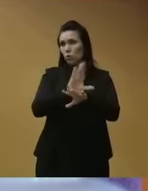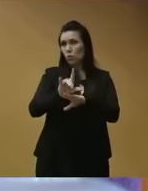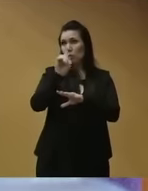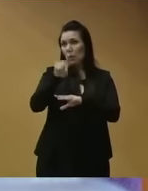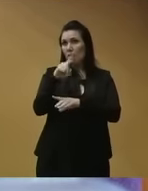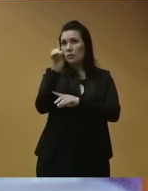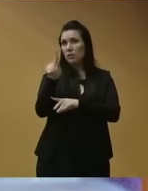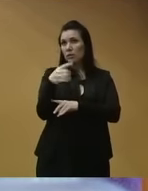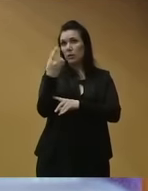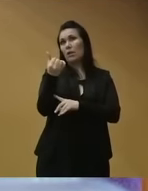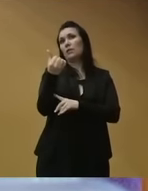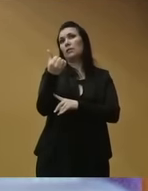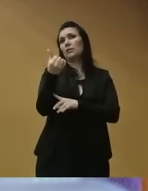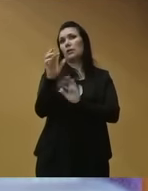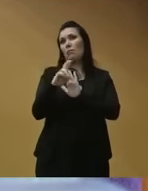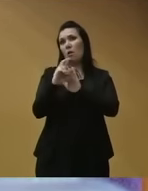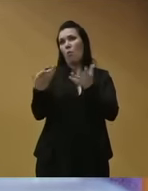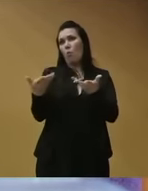16 representados aqui.